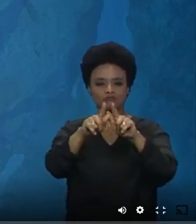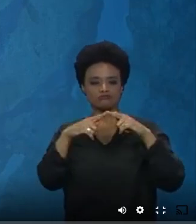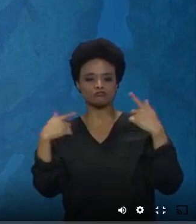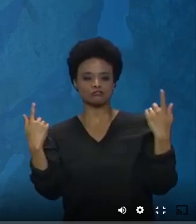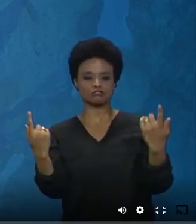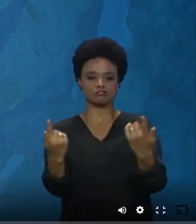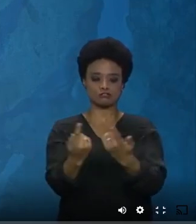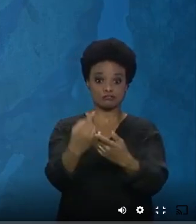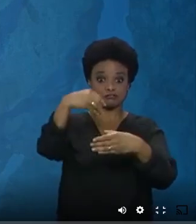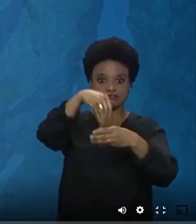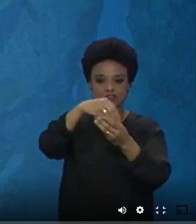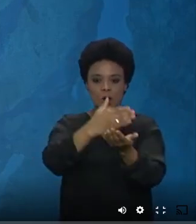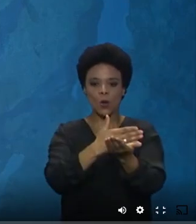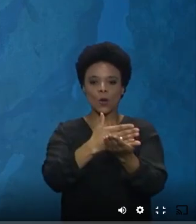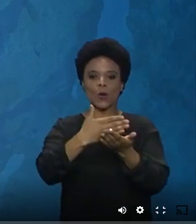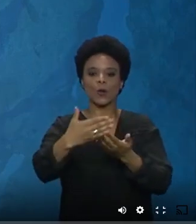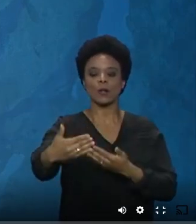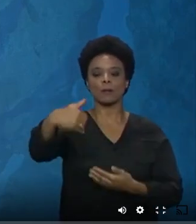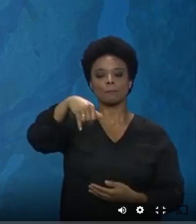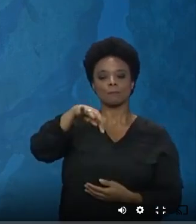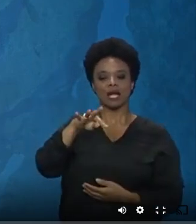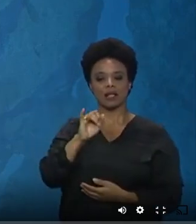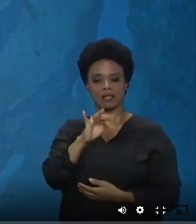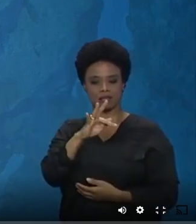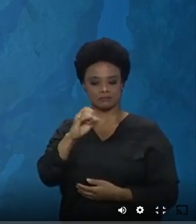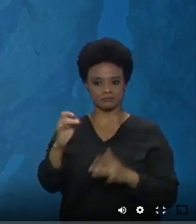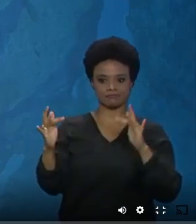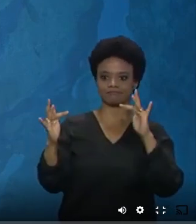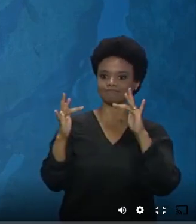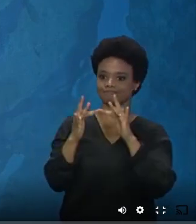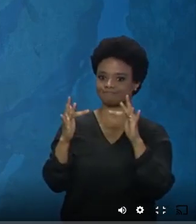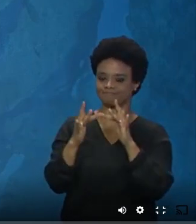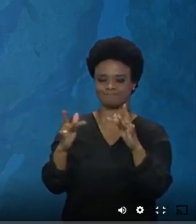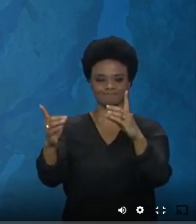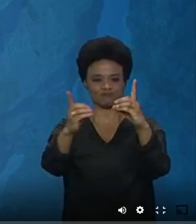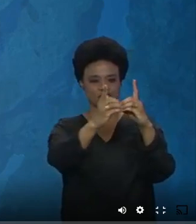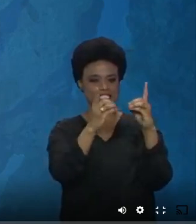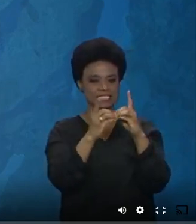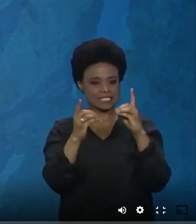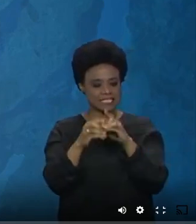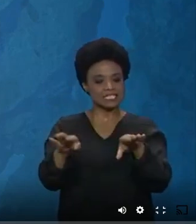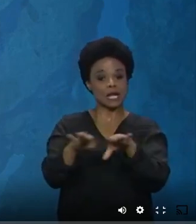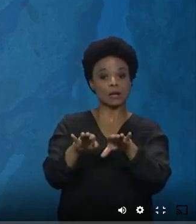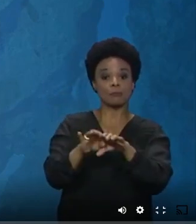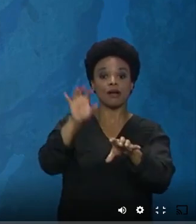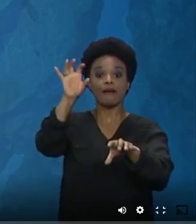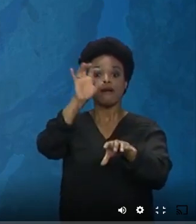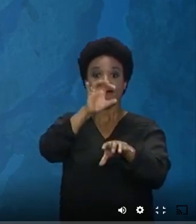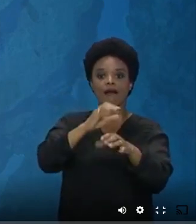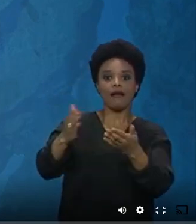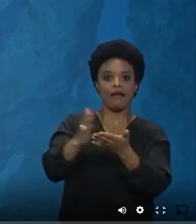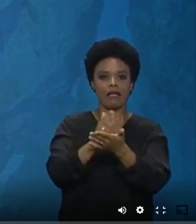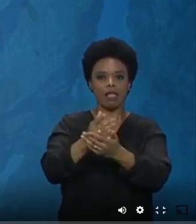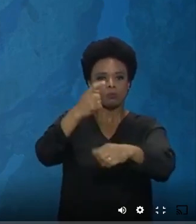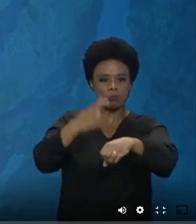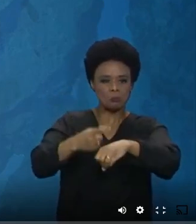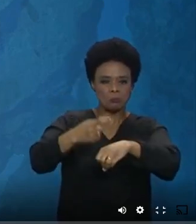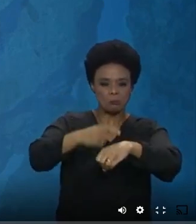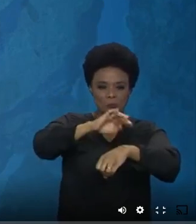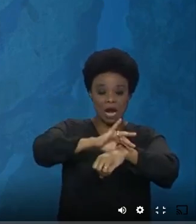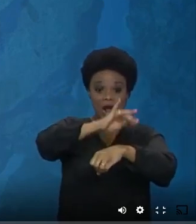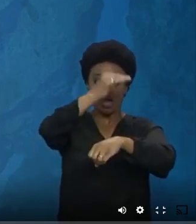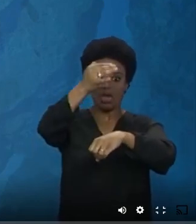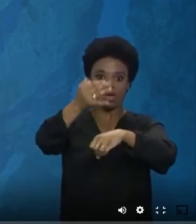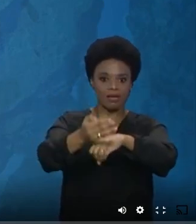geológicas, dão origem aos metamorfismos de contato, dinâmico e regional. Alguns corpos rochosos se apresentam na forma